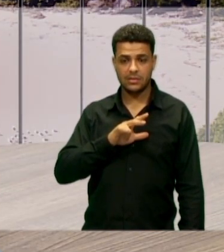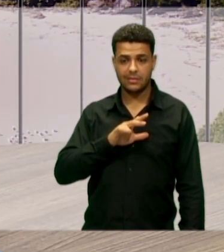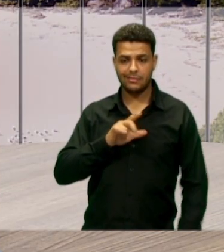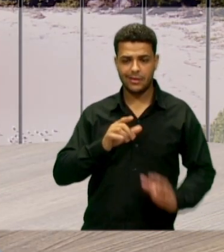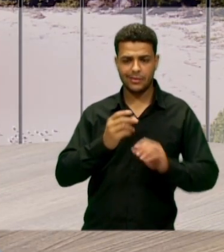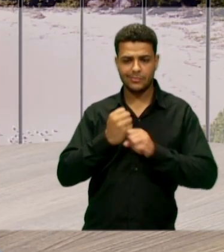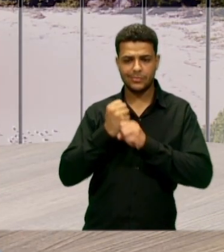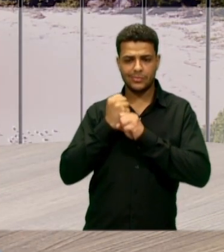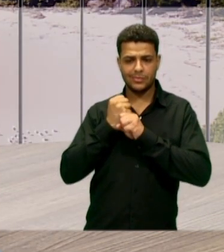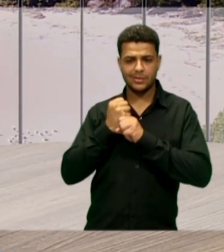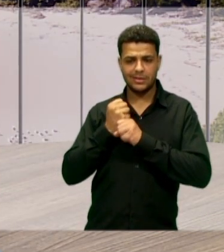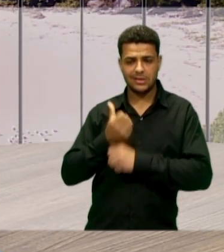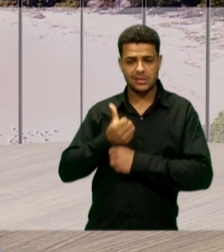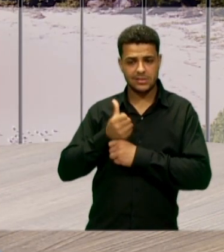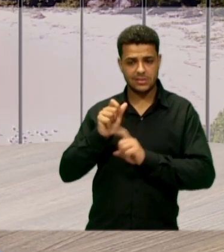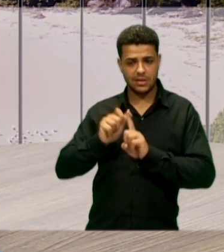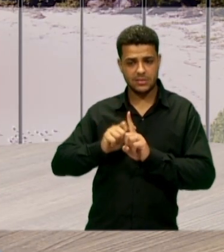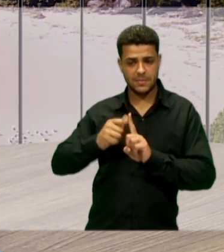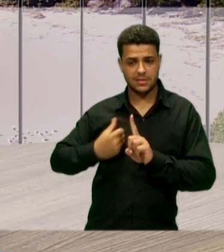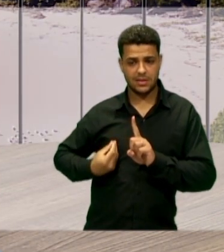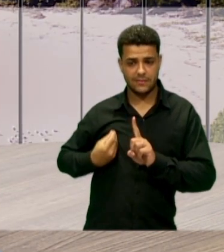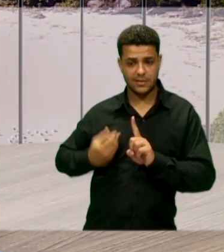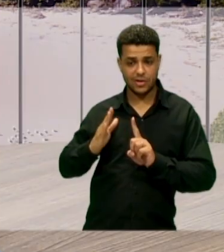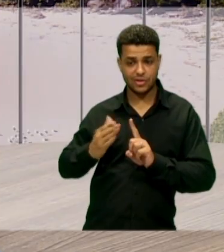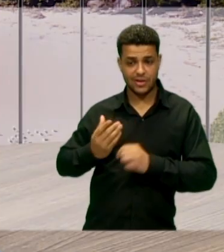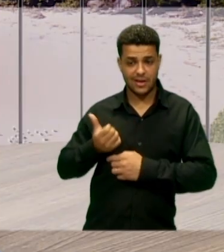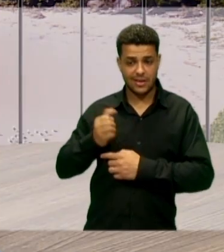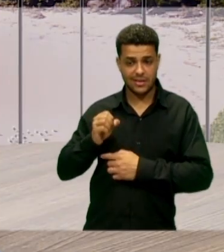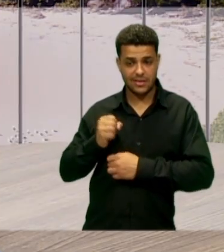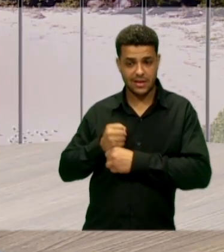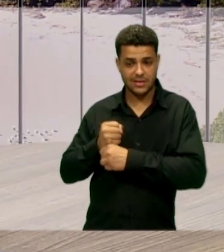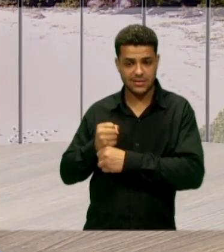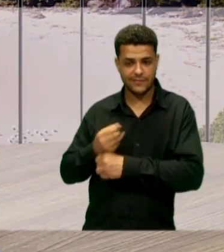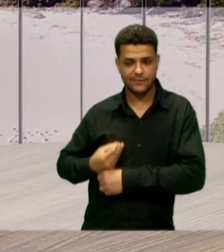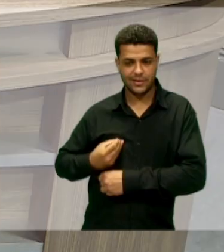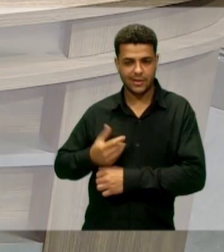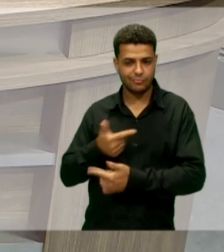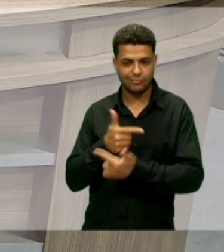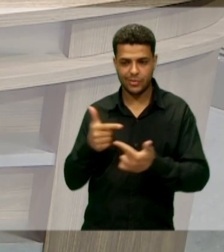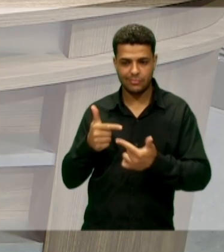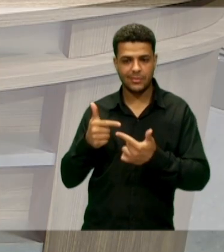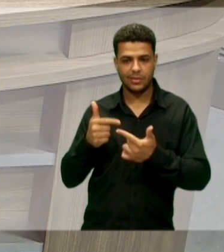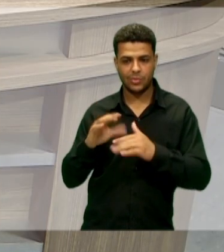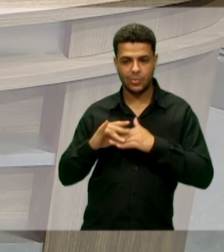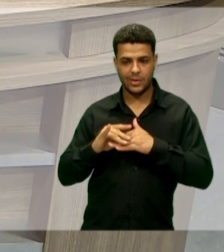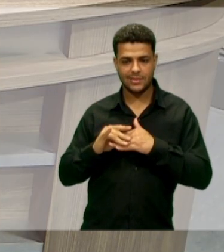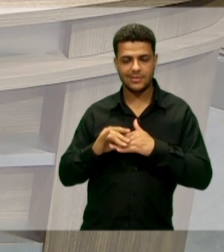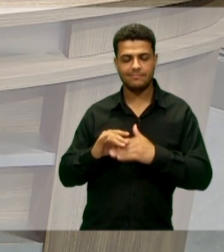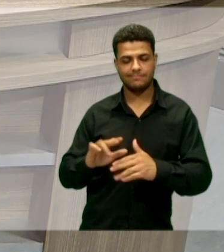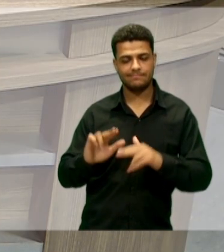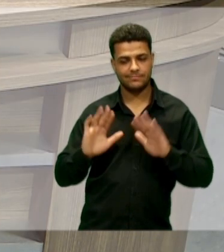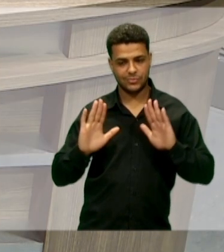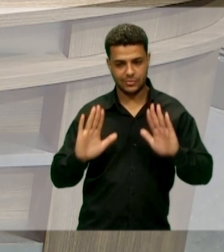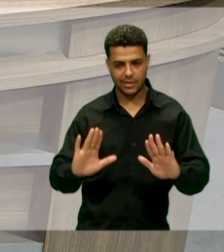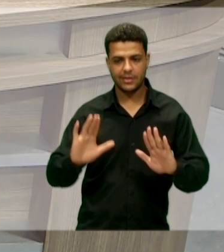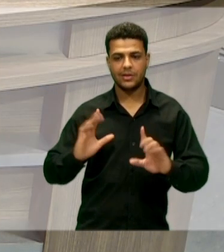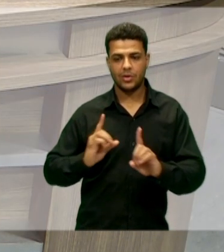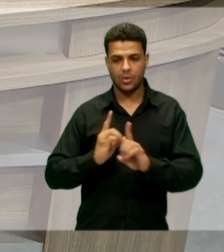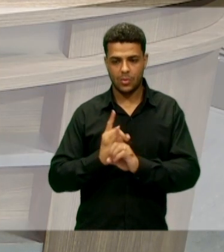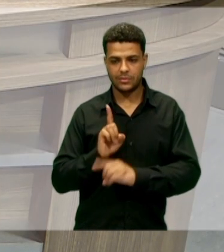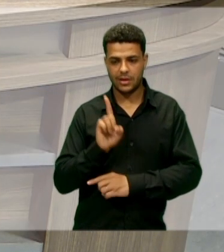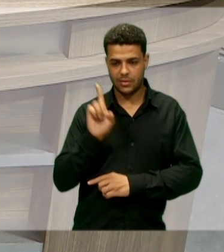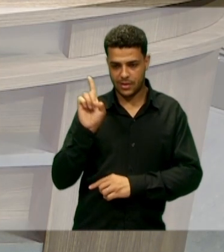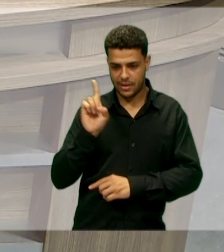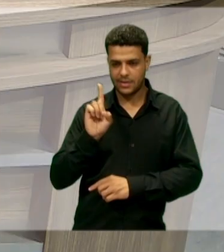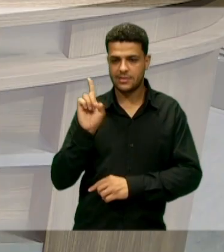anos atrás eles teriam 6 meses de vida. Eles já estão há 10 anos comigo sem doença. Exatamente porque foram identificados